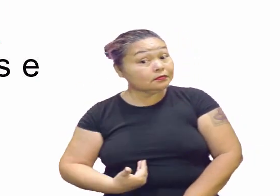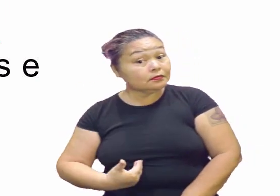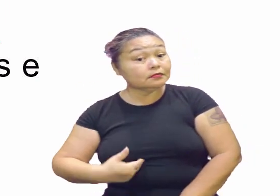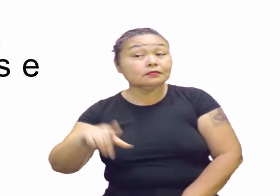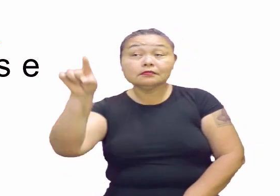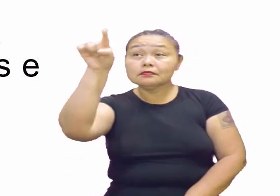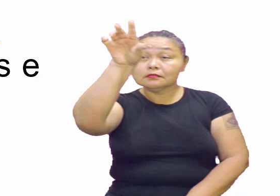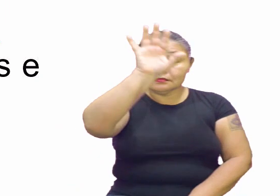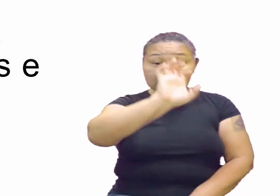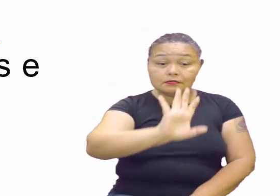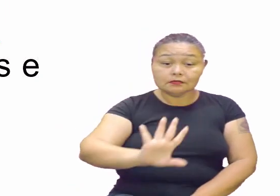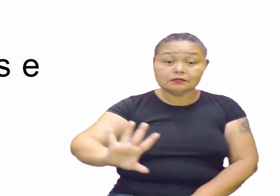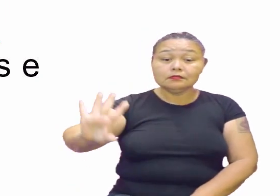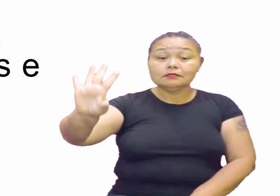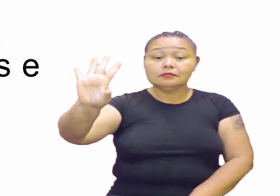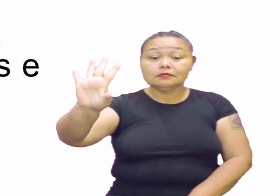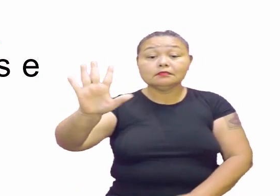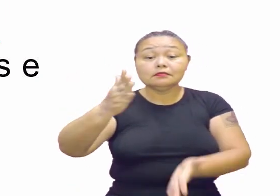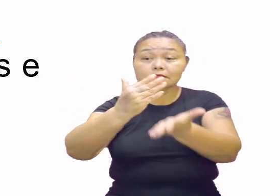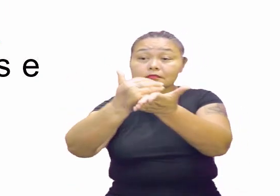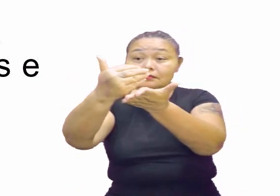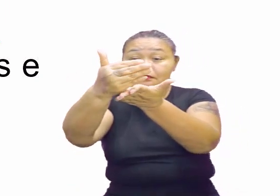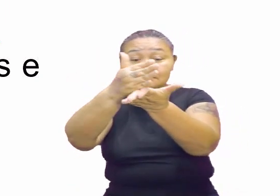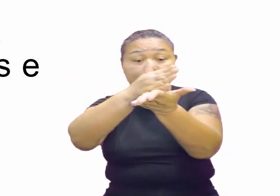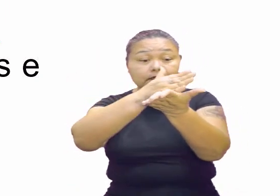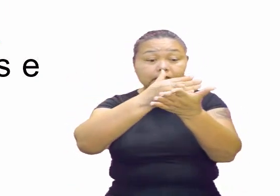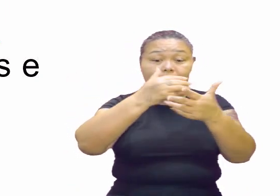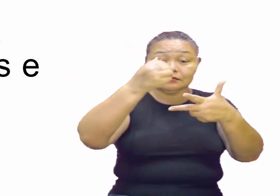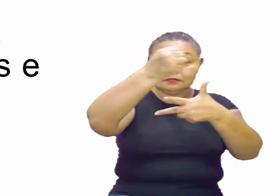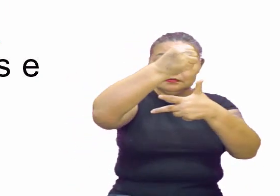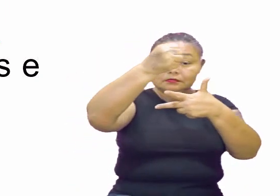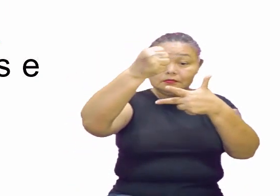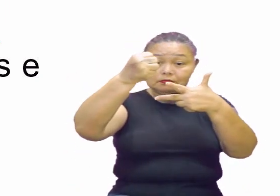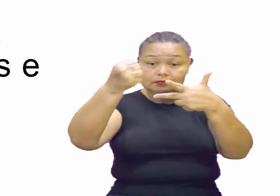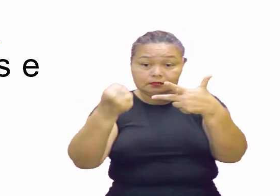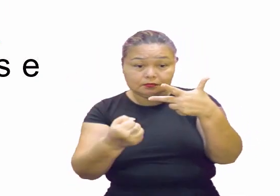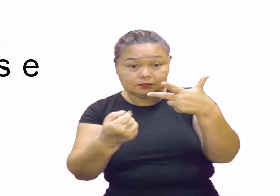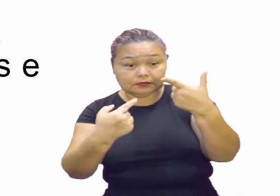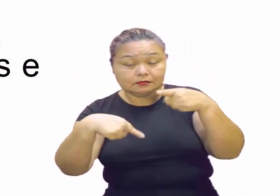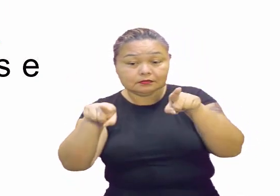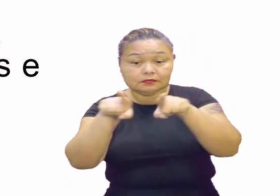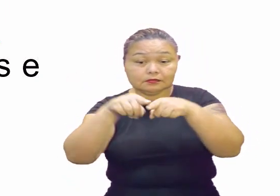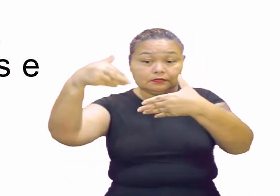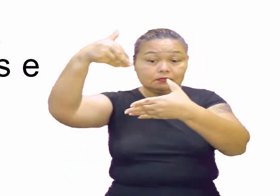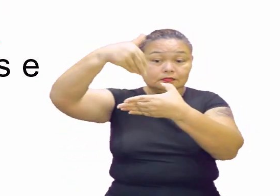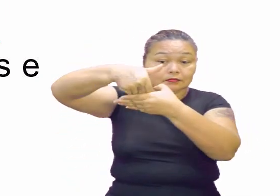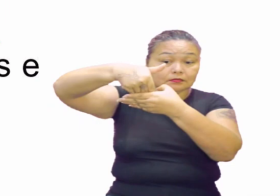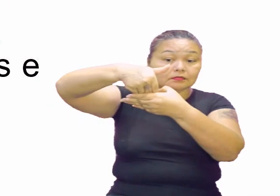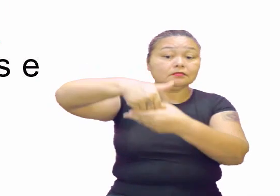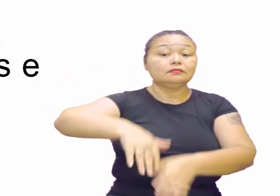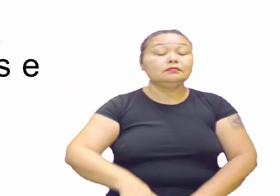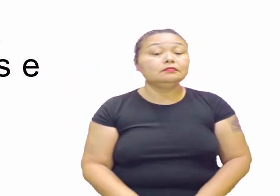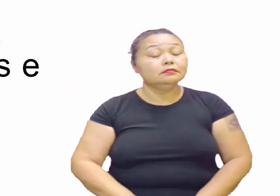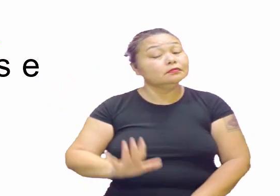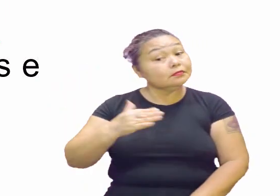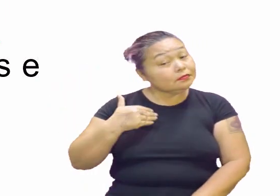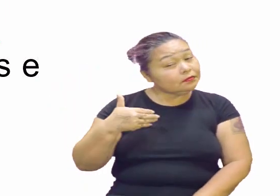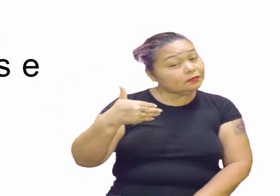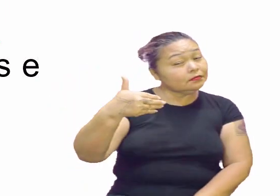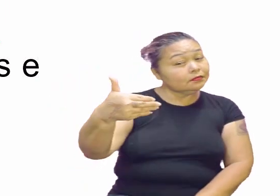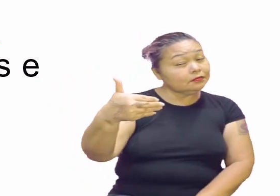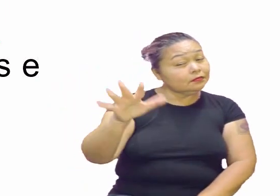Governos e estados, houve também a divisão de poderes e também o voto vai começar a